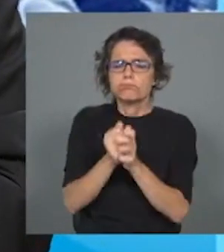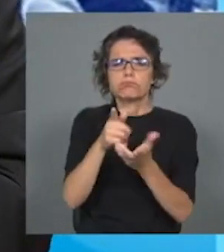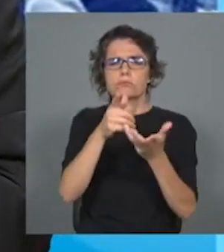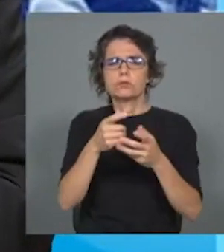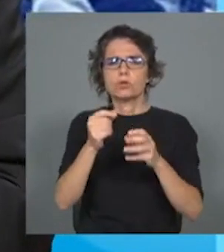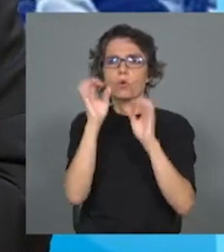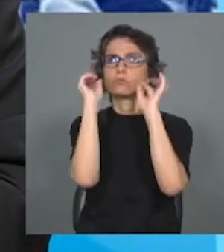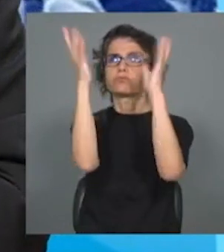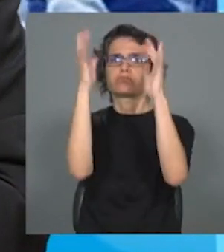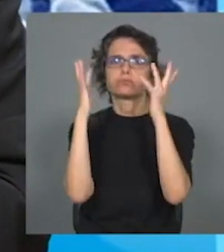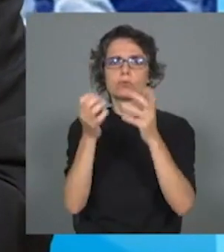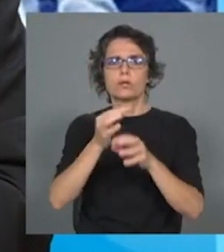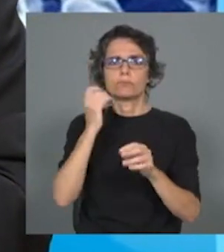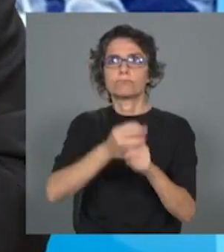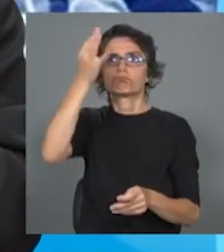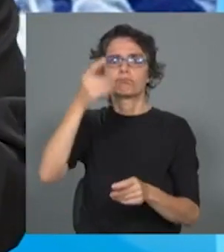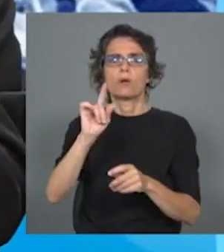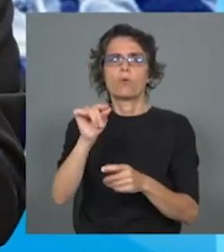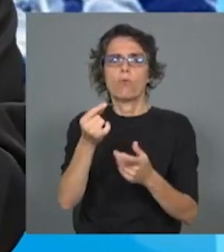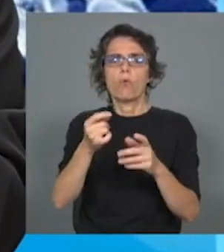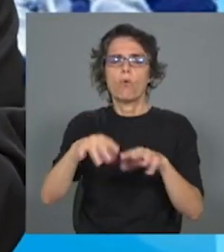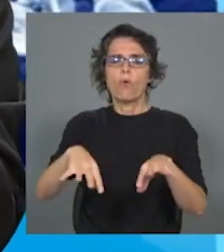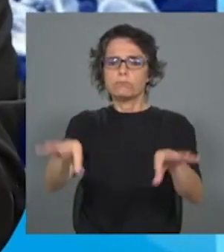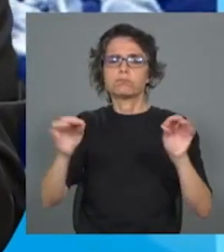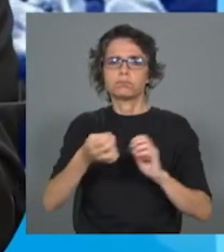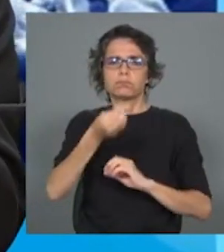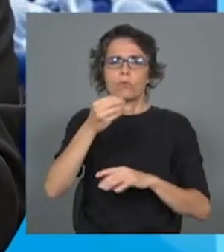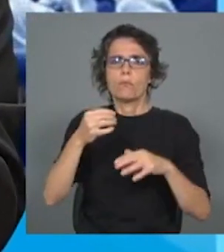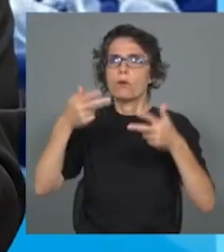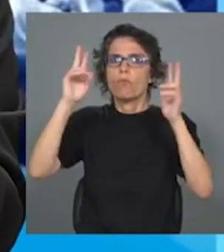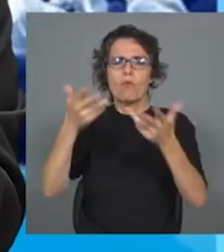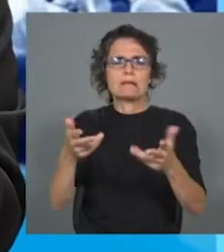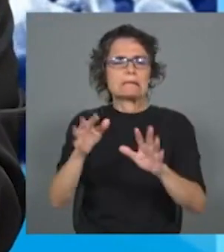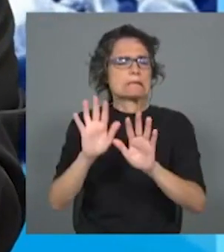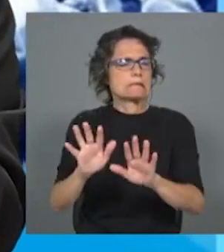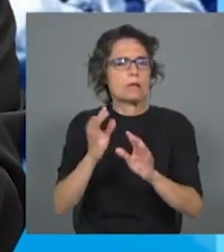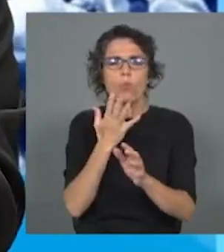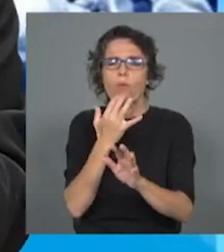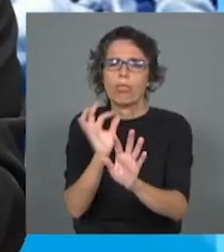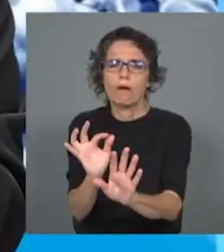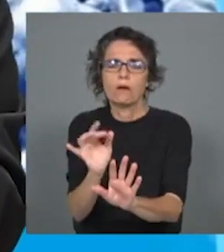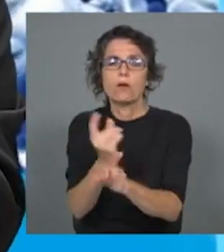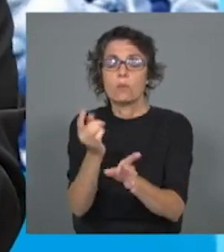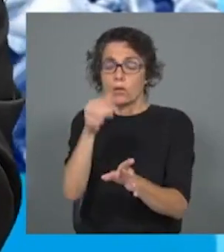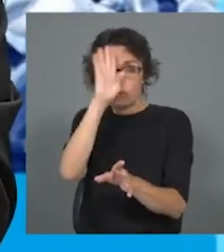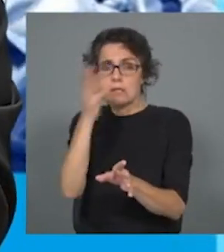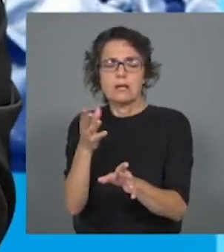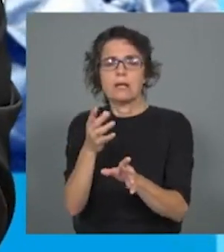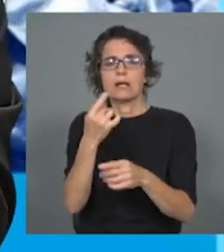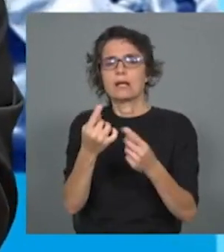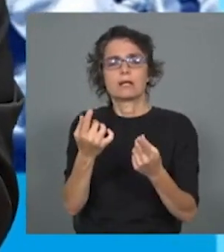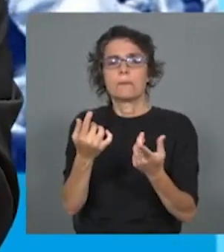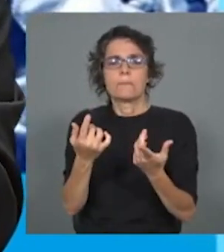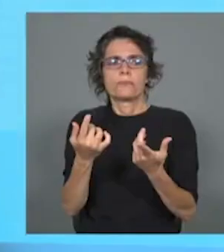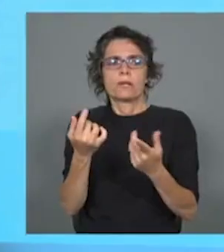foguetes, fogo de artifício, com piqueniques. E eu estou convencido que ninguém faz de propósito, a não ser os criminosos, para causar os